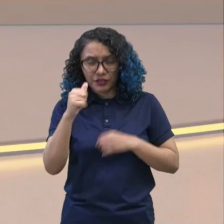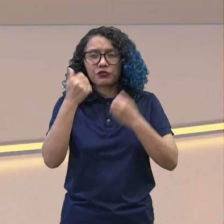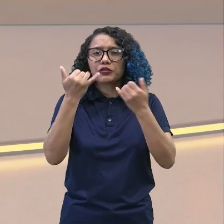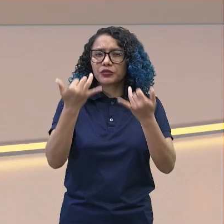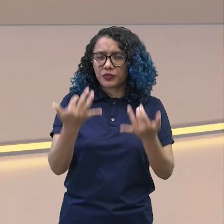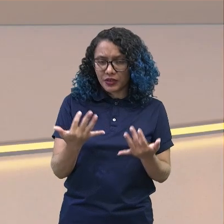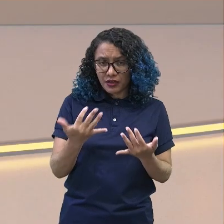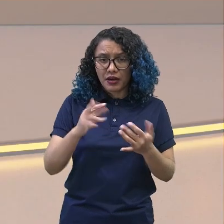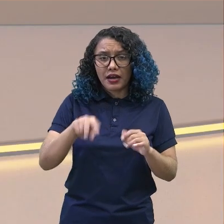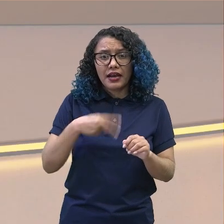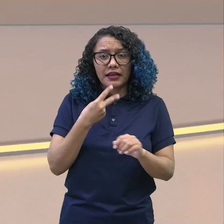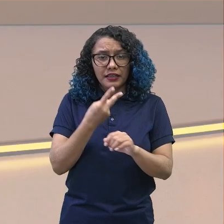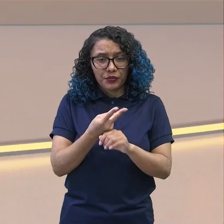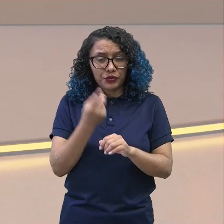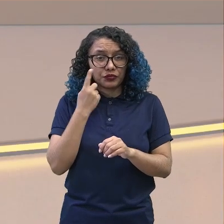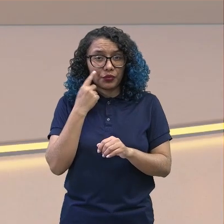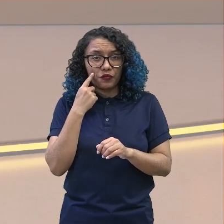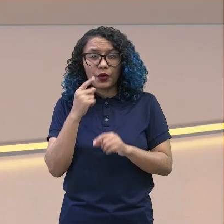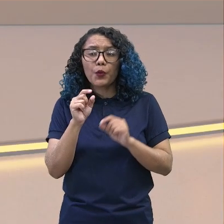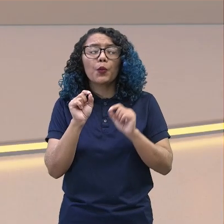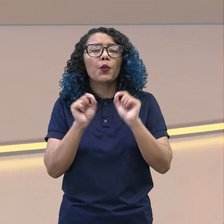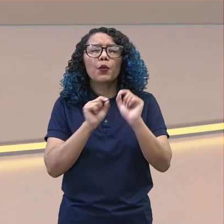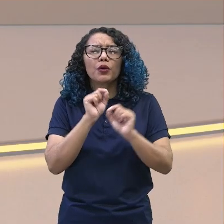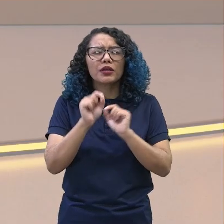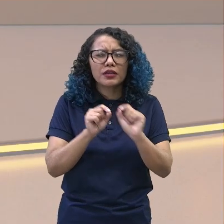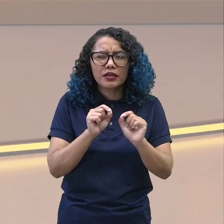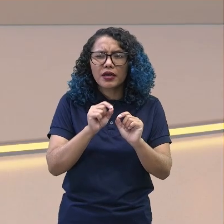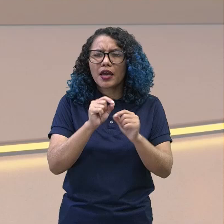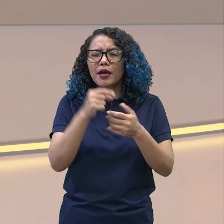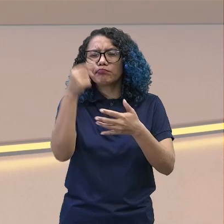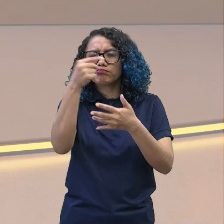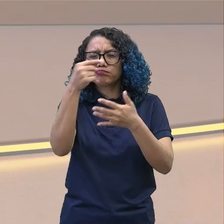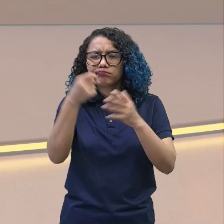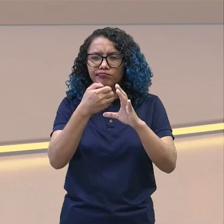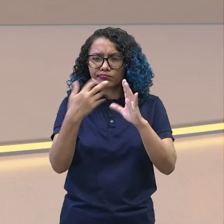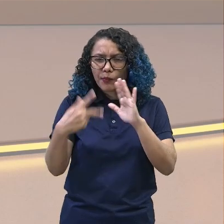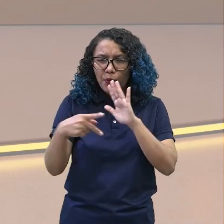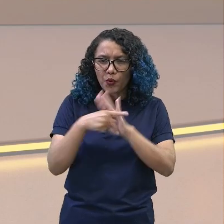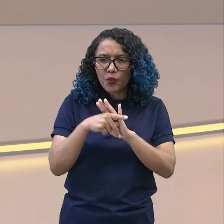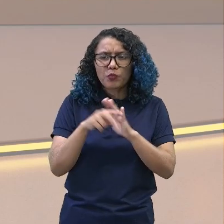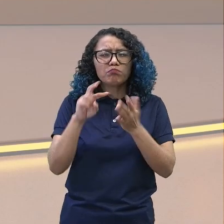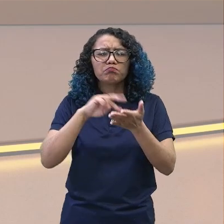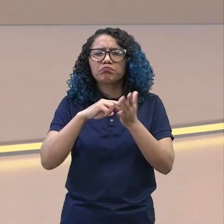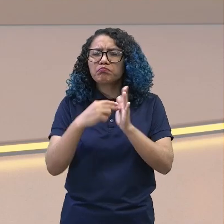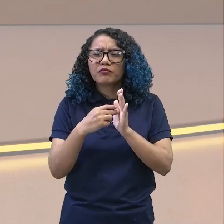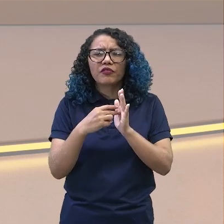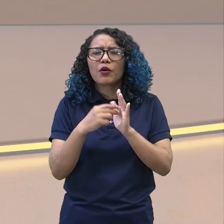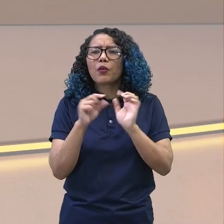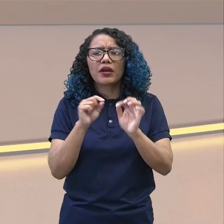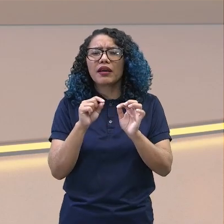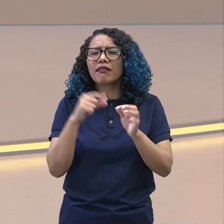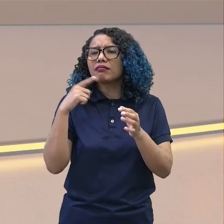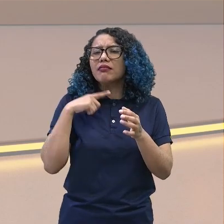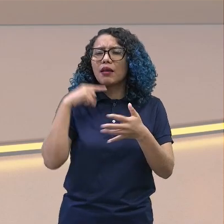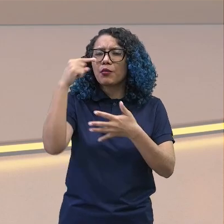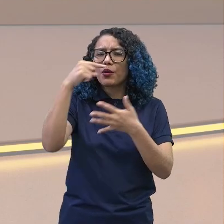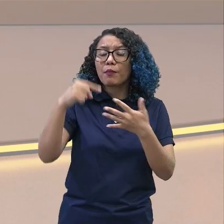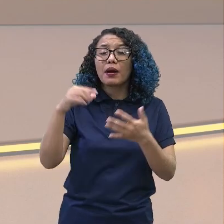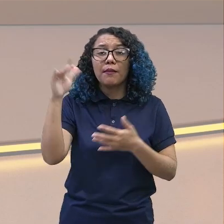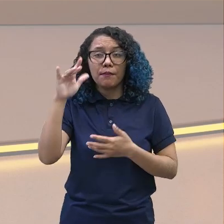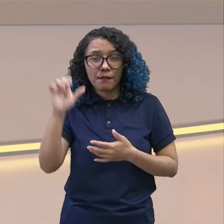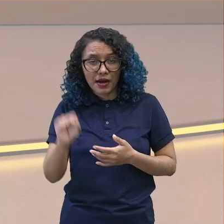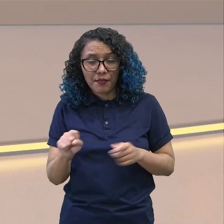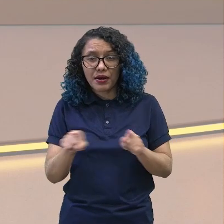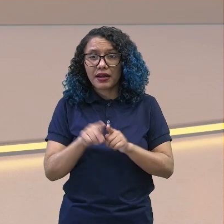vamos tratar do produto da cartografia. Entre os produtos da cartografia estão os mapas e os gráficos também. Então a gente